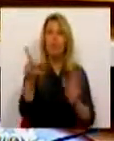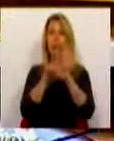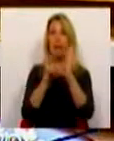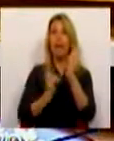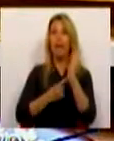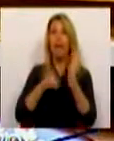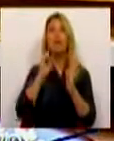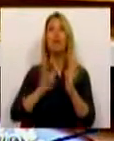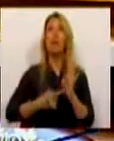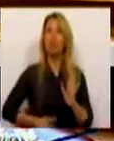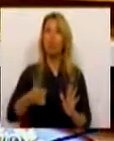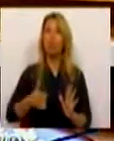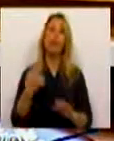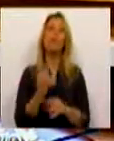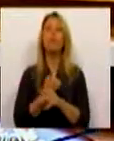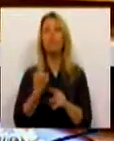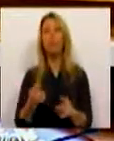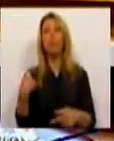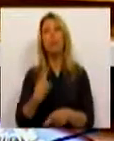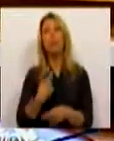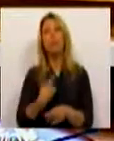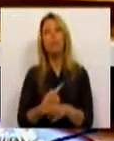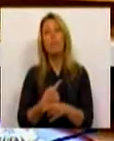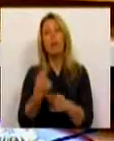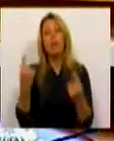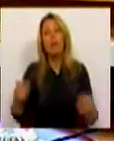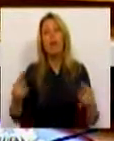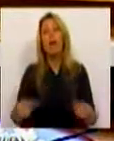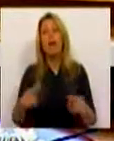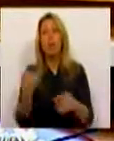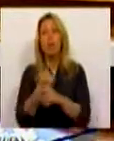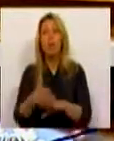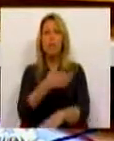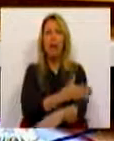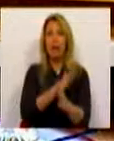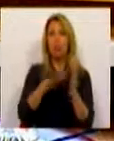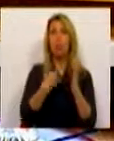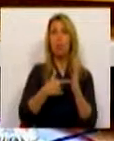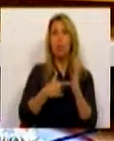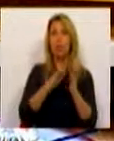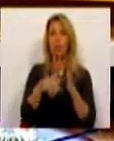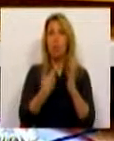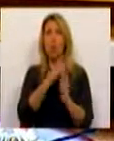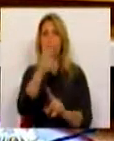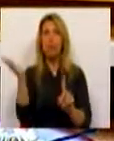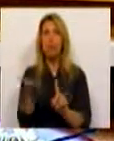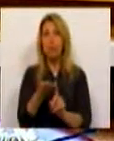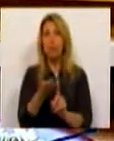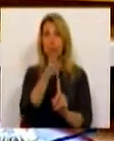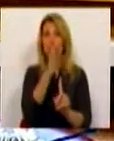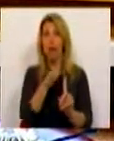importante porque, de alguma forma, apesar de existirem antecedentes neste quadro, o quadro sancionatório aplicável